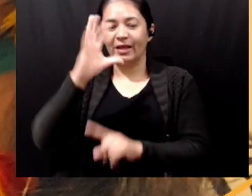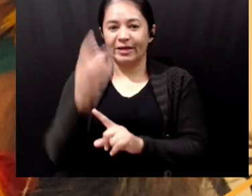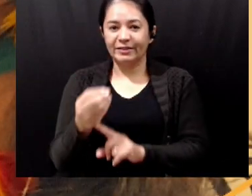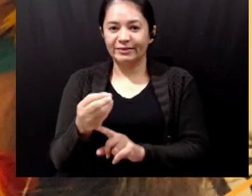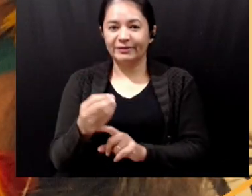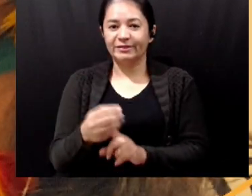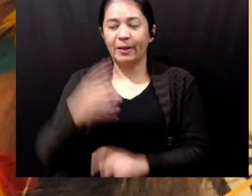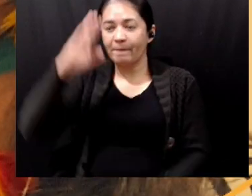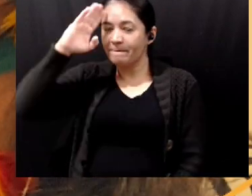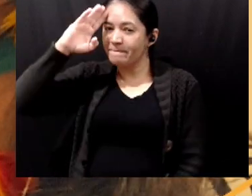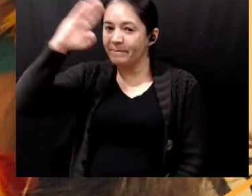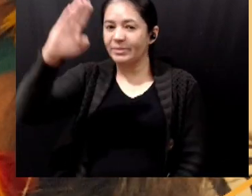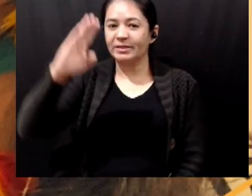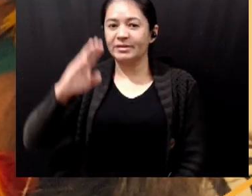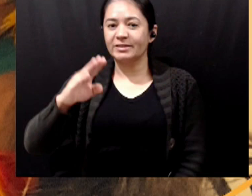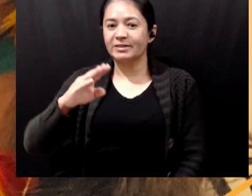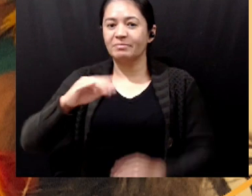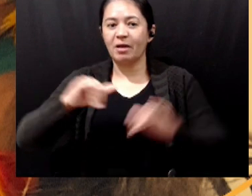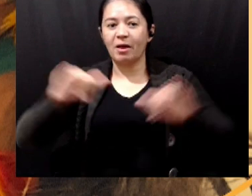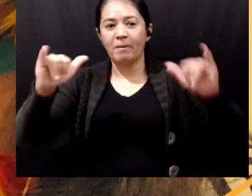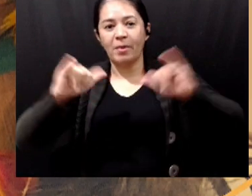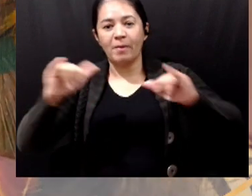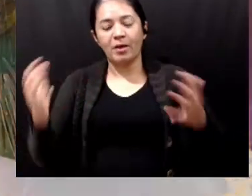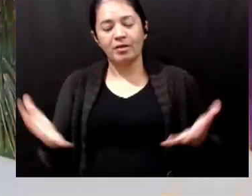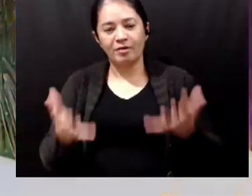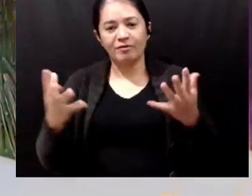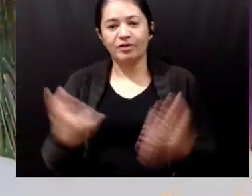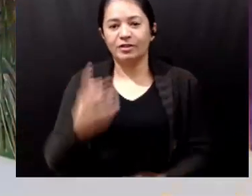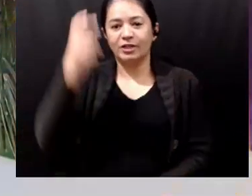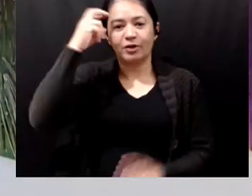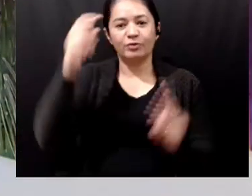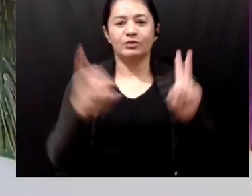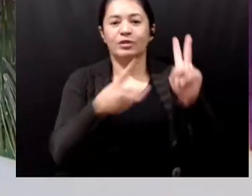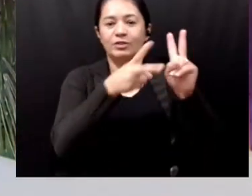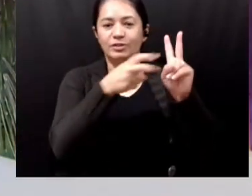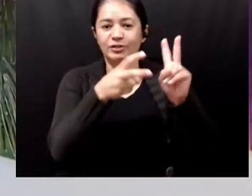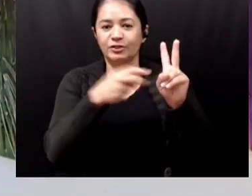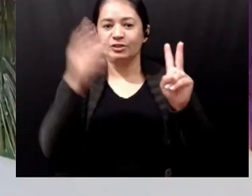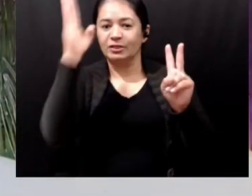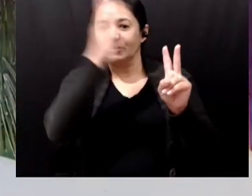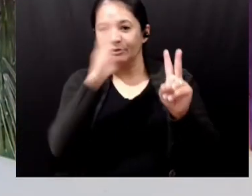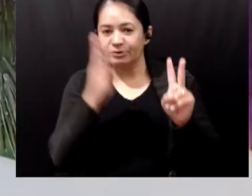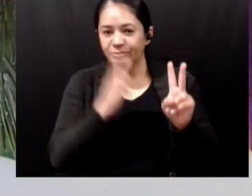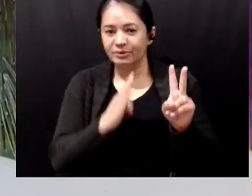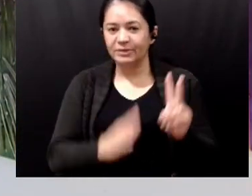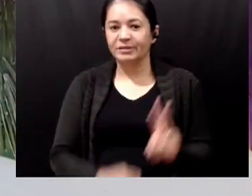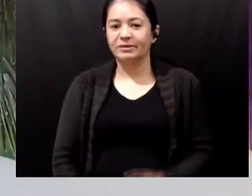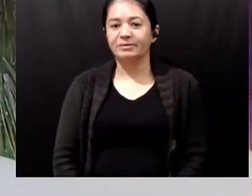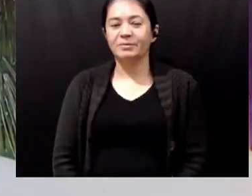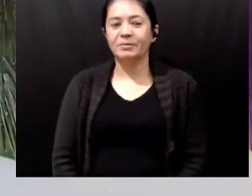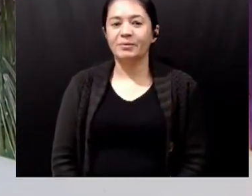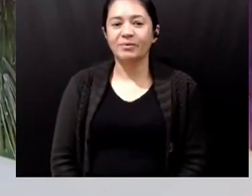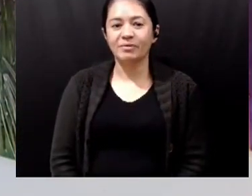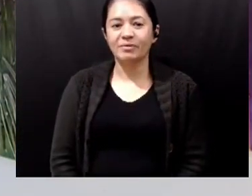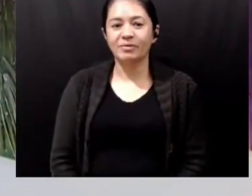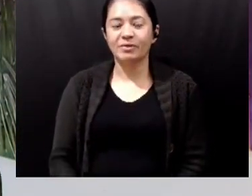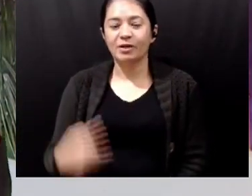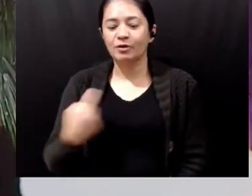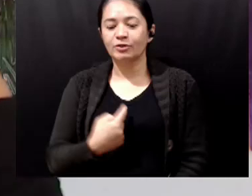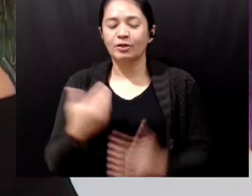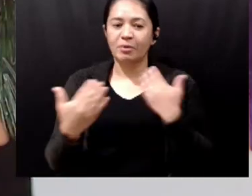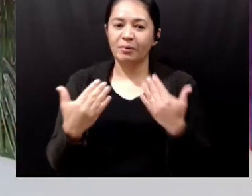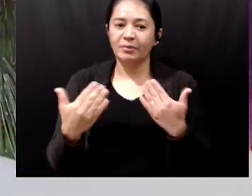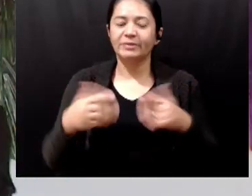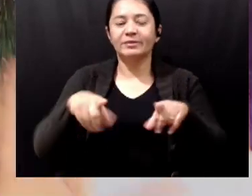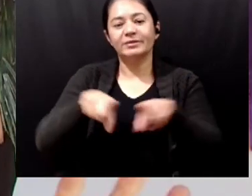principais vozes na valorização das culturas indígenas no Brasil. É um bate-papo que, além de ser no nosso espaço físico, também tem transmissão ao vivo.